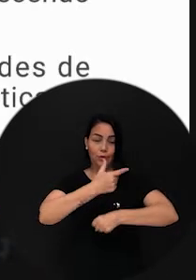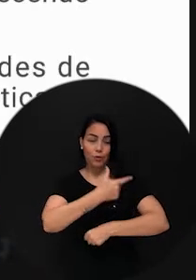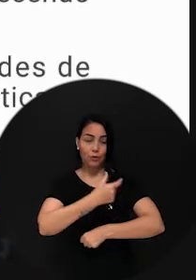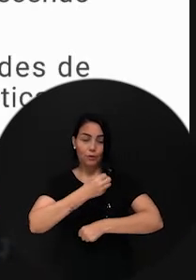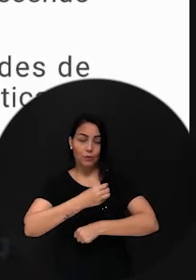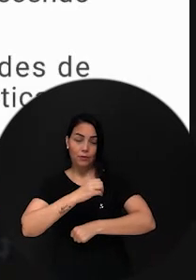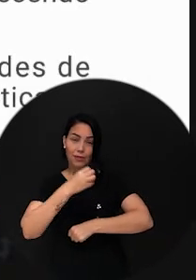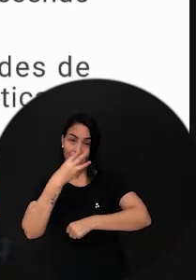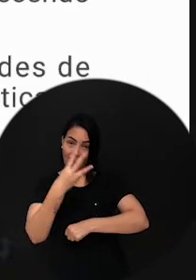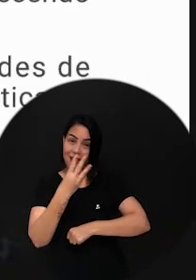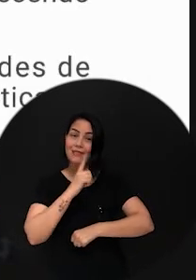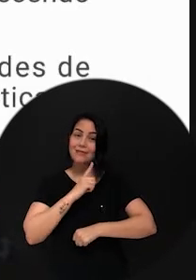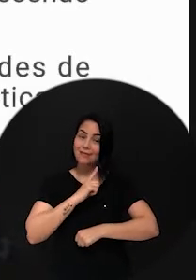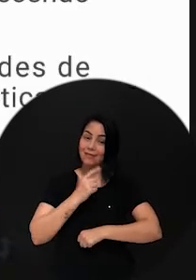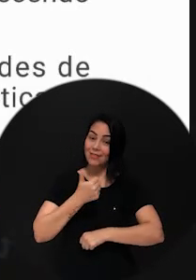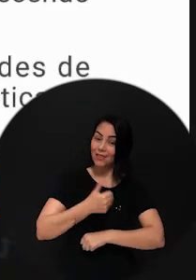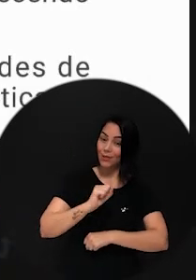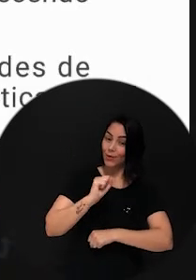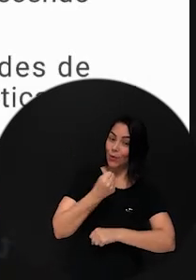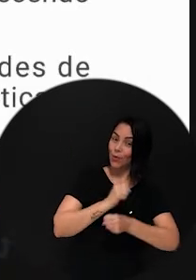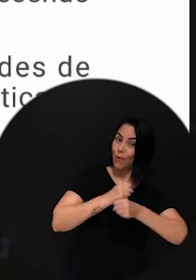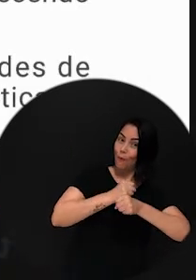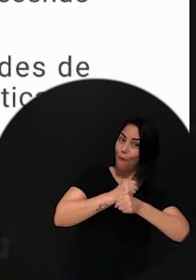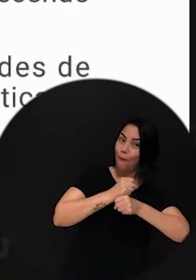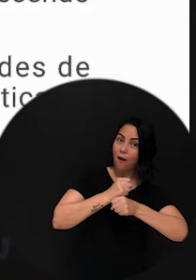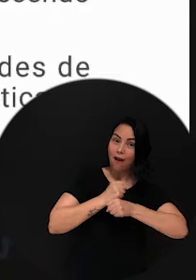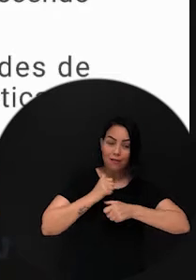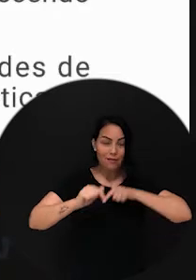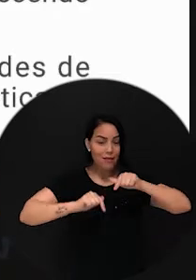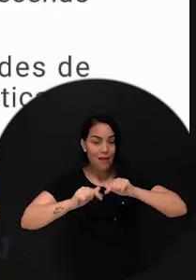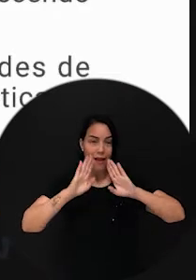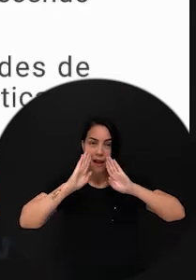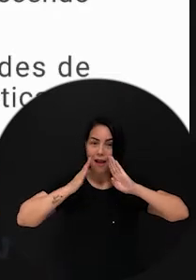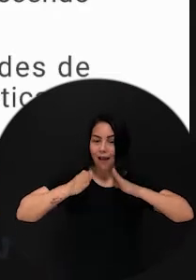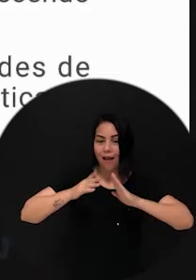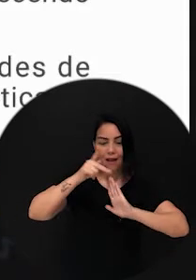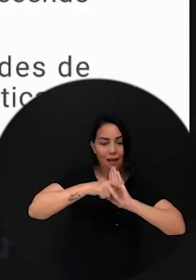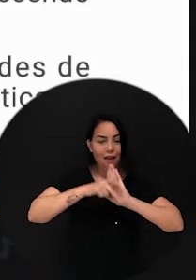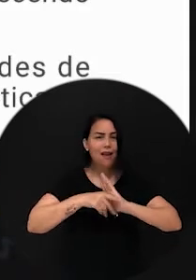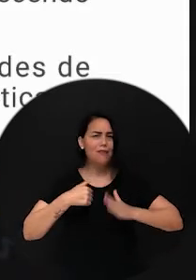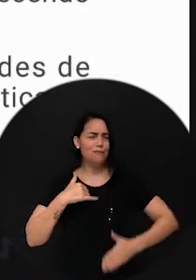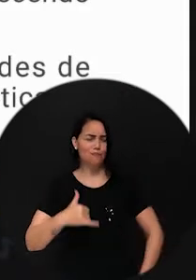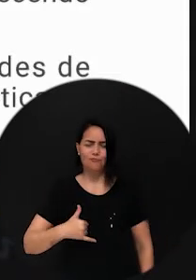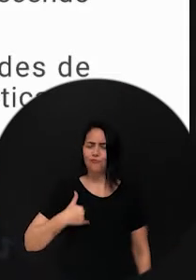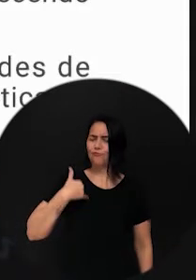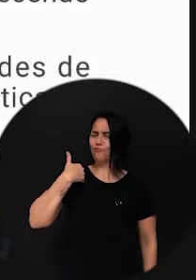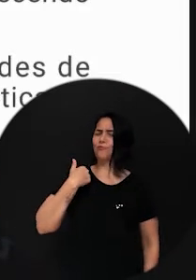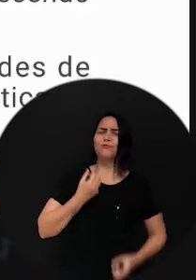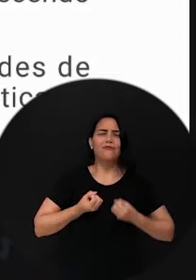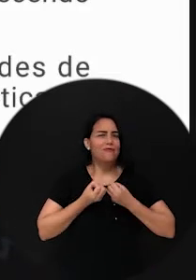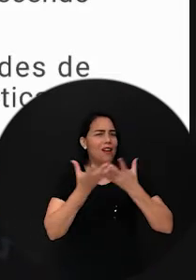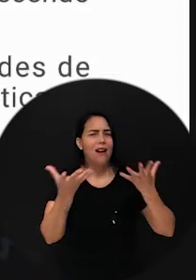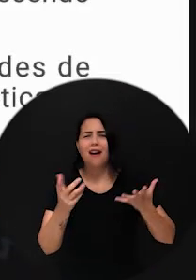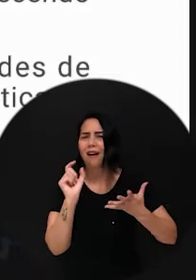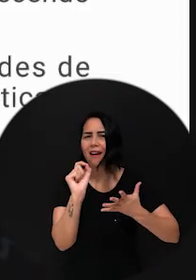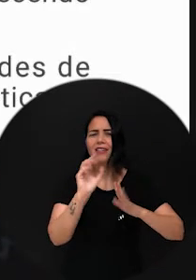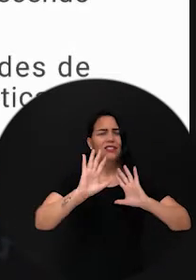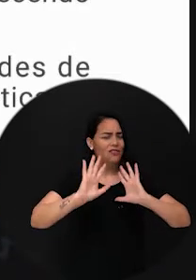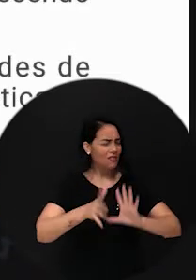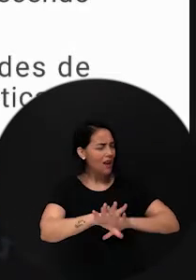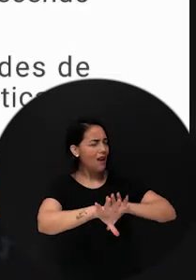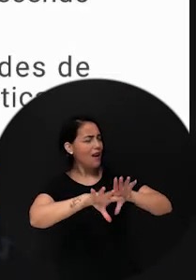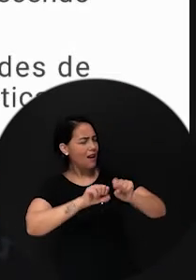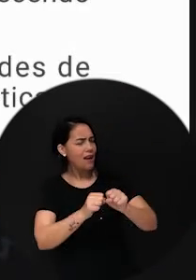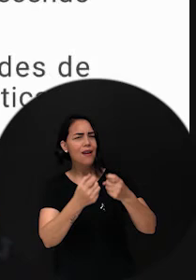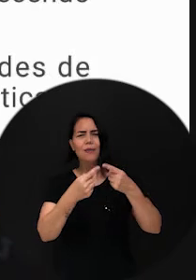nos orgulha dizer que, por meio desse projeto, nós já formamos alguns músicos que se